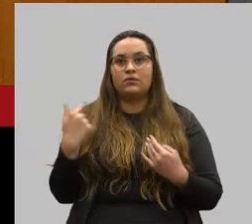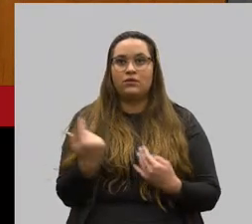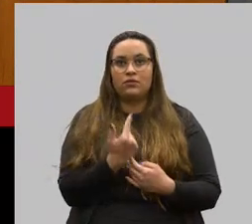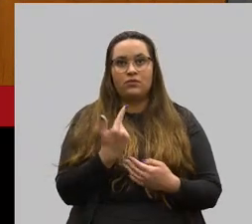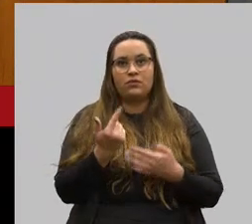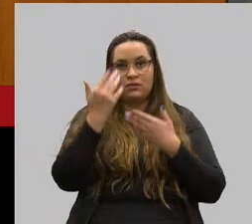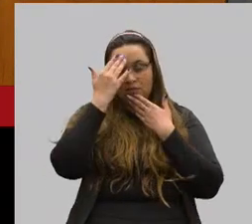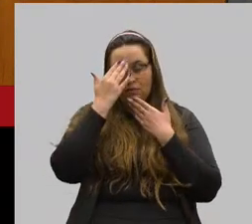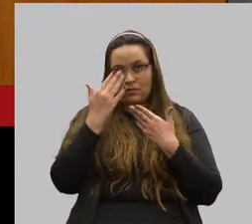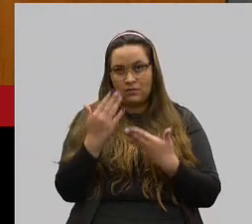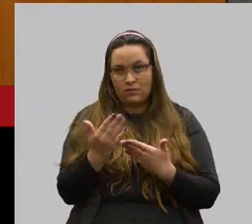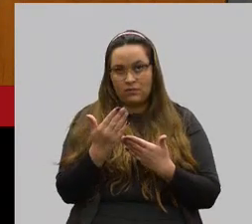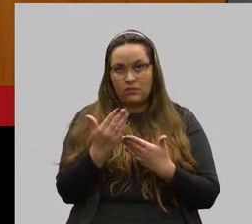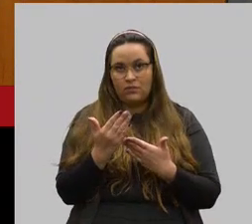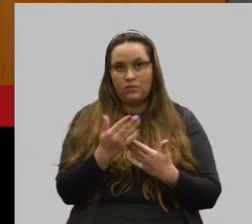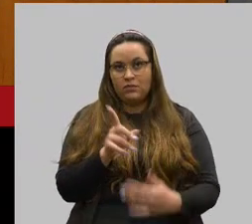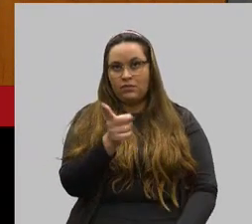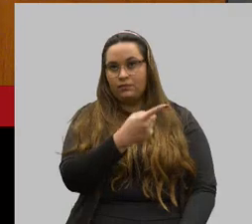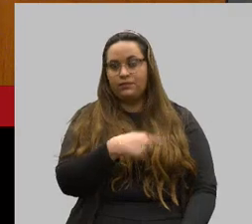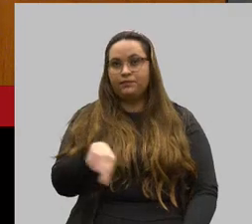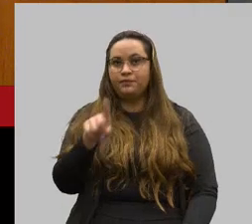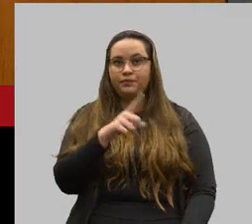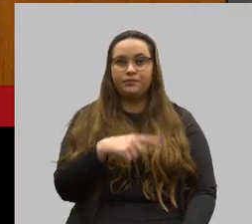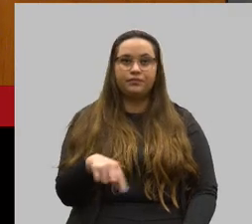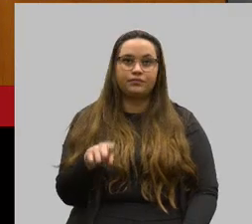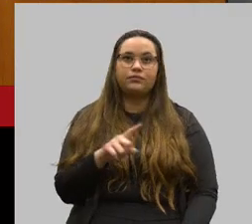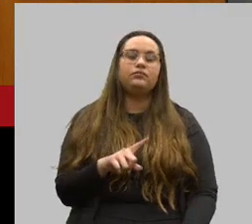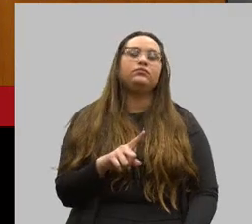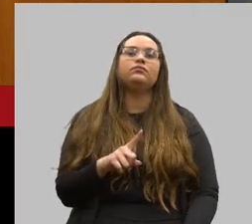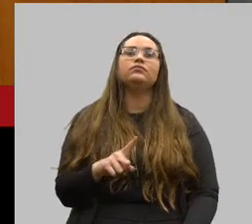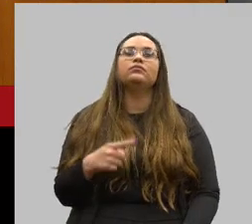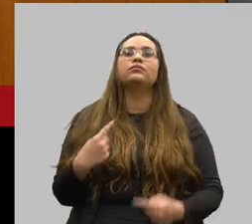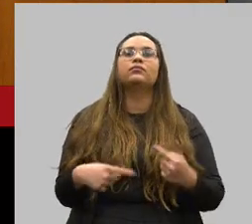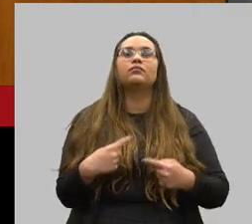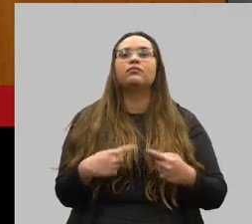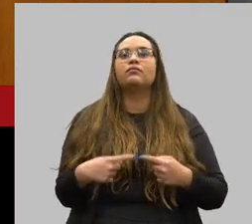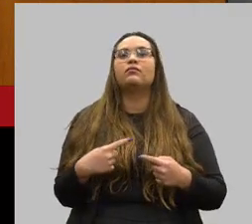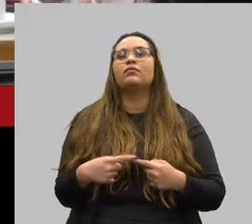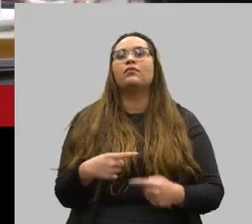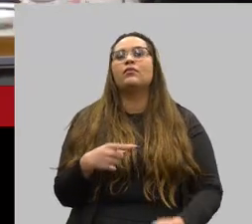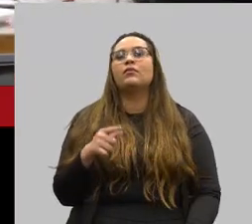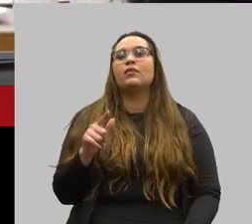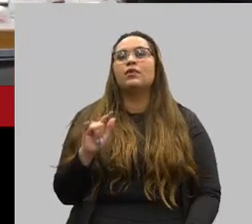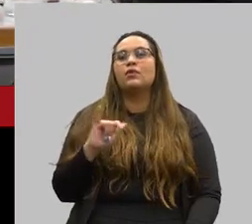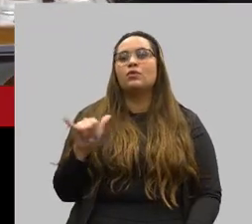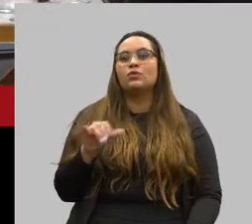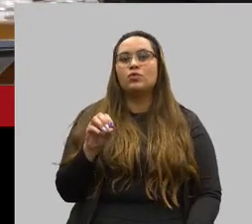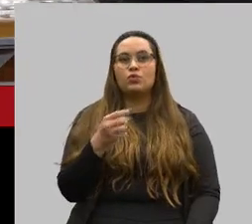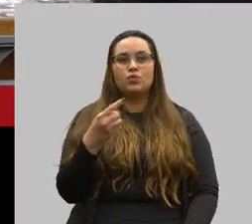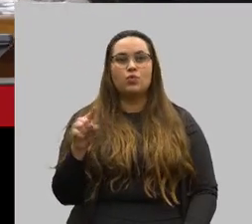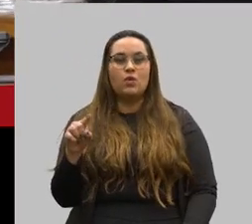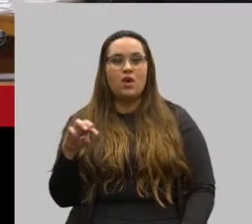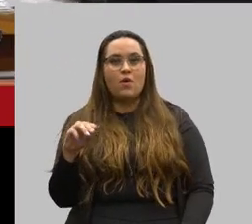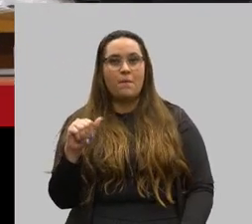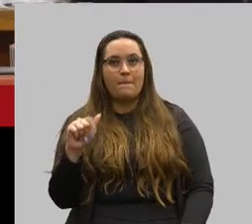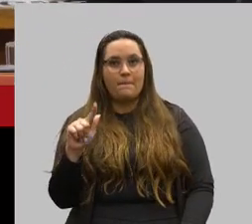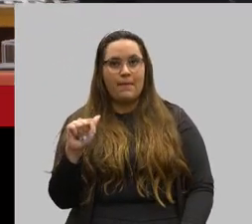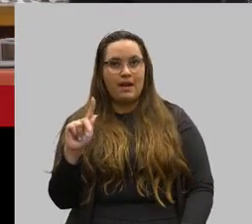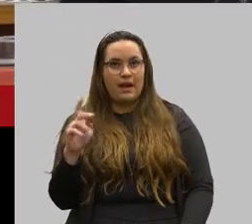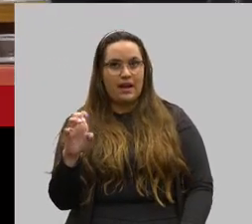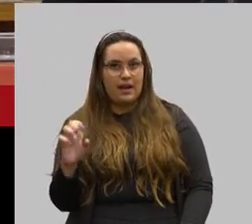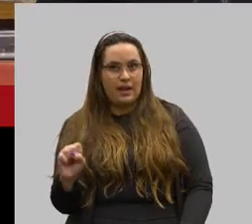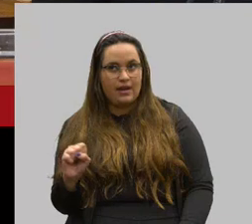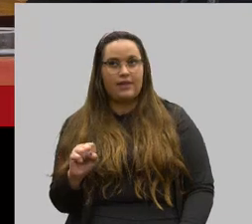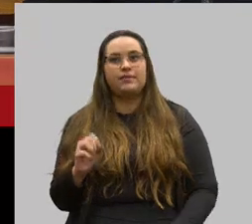presença dos parlamentares do l de governo Deputado João Magalhães né que retorna da deputada Beatriz